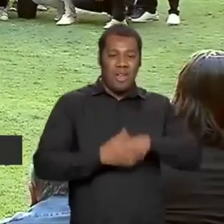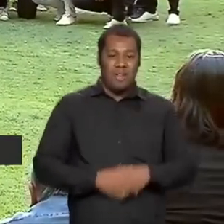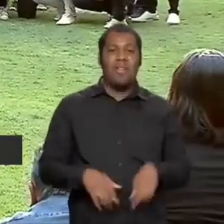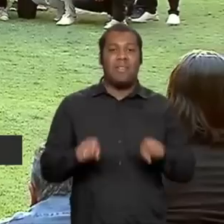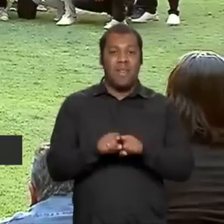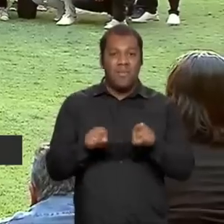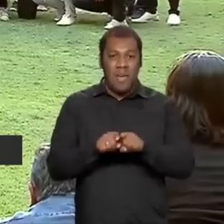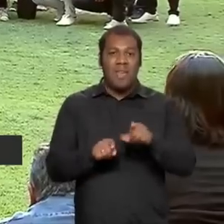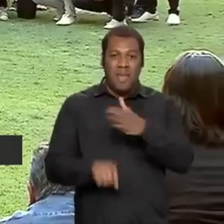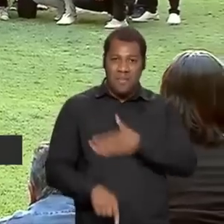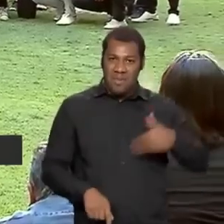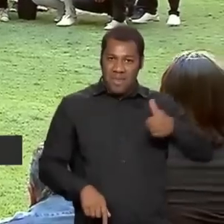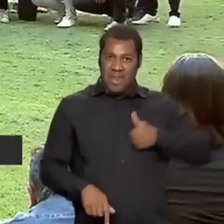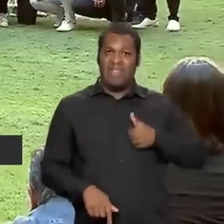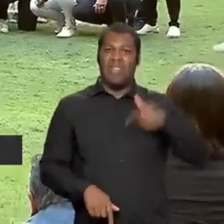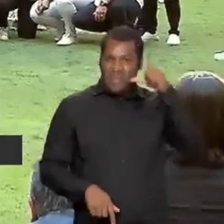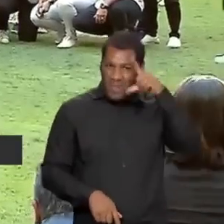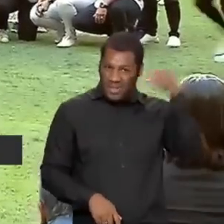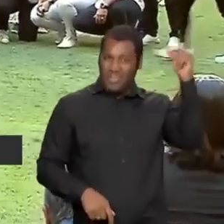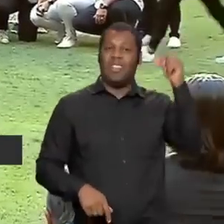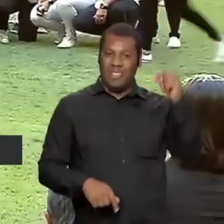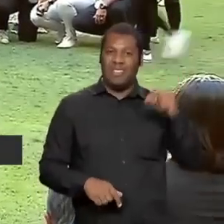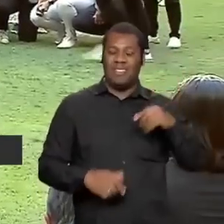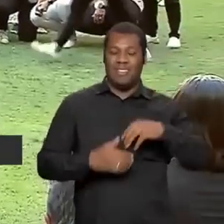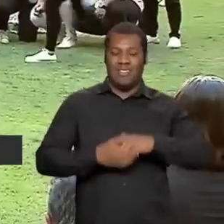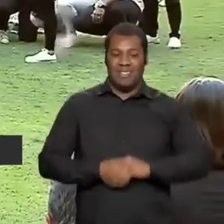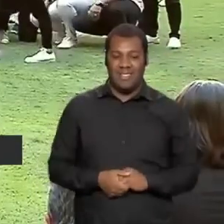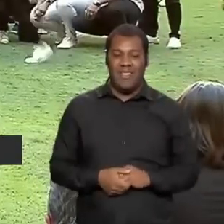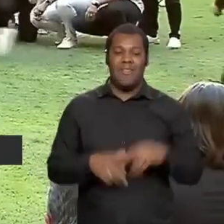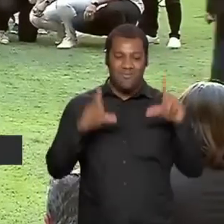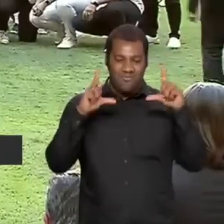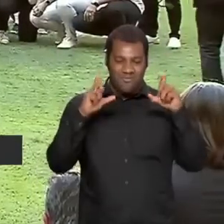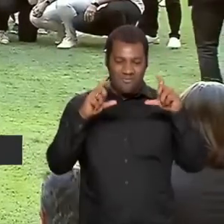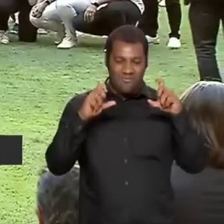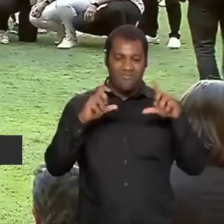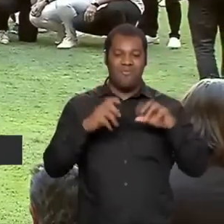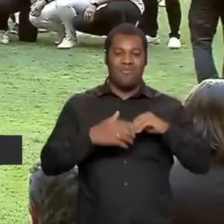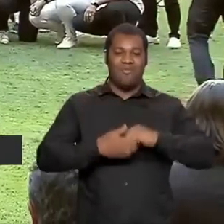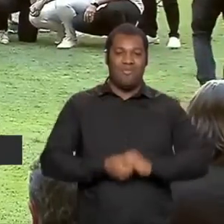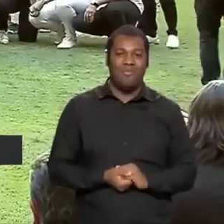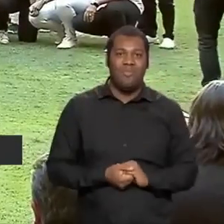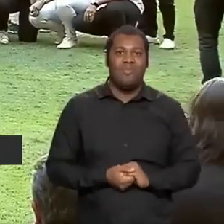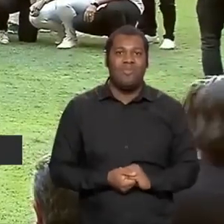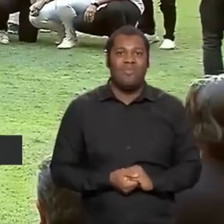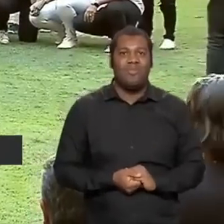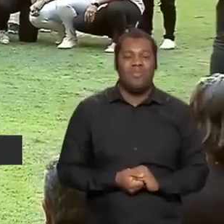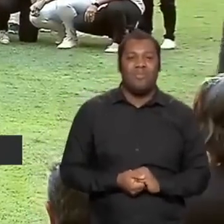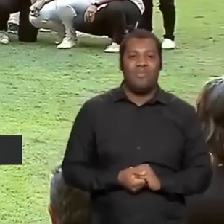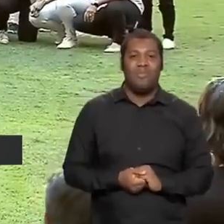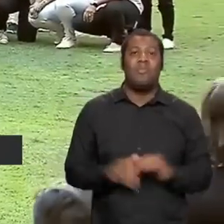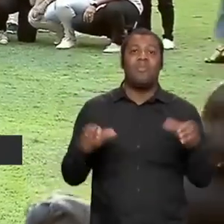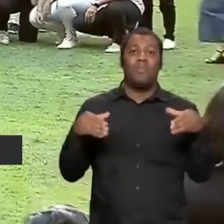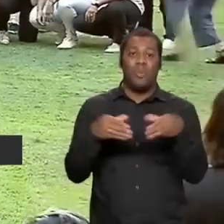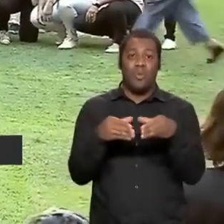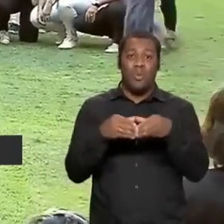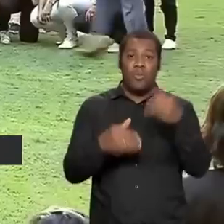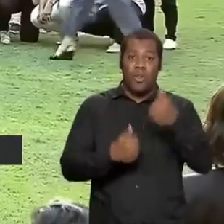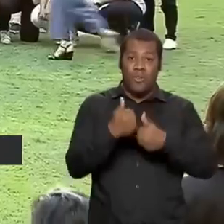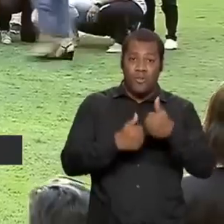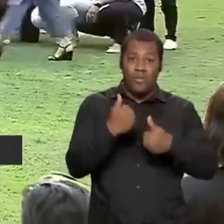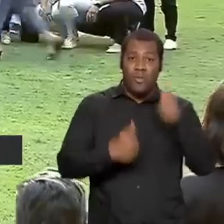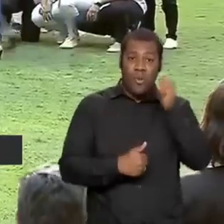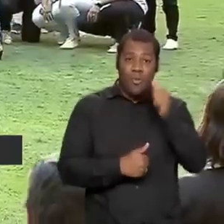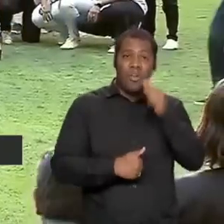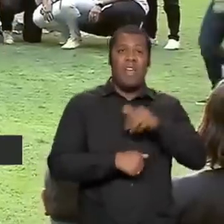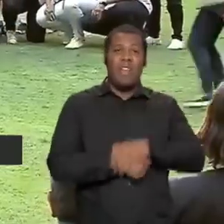primeira-dama Janja também se encontra. A seleção embarca